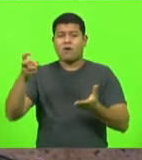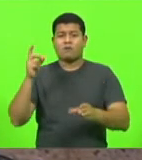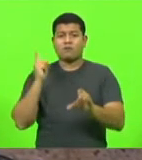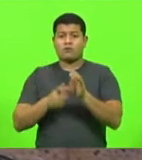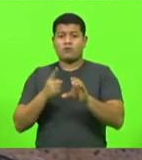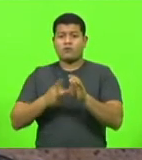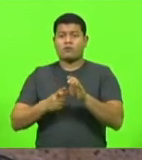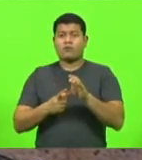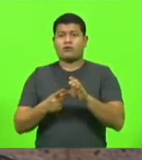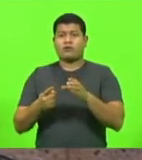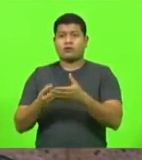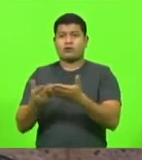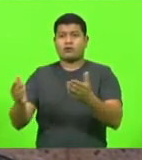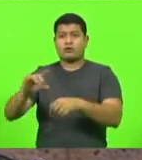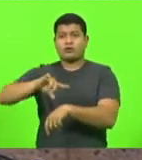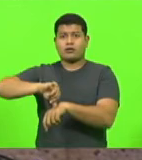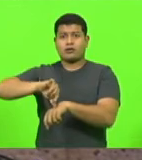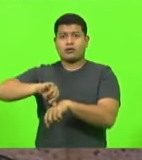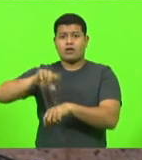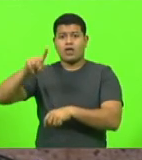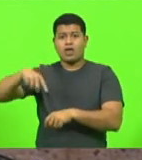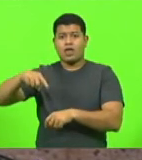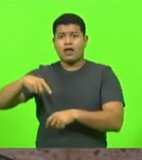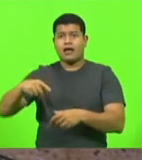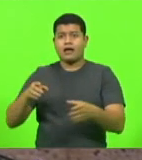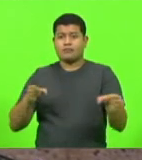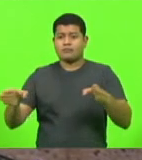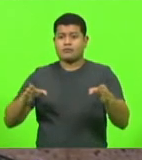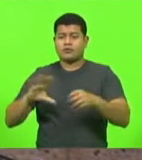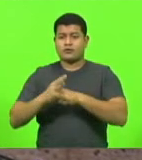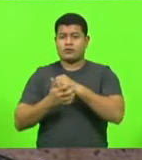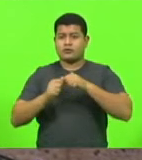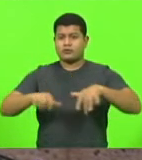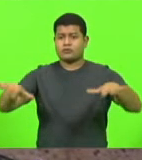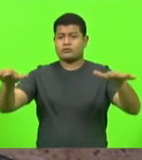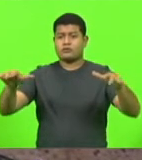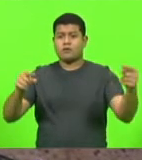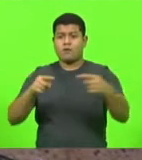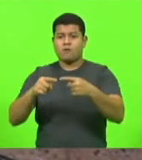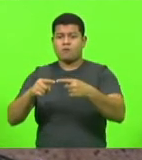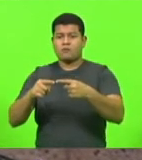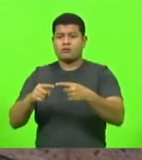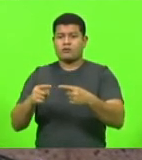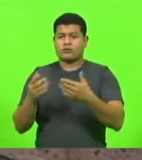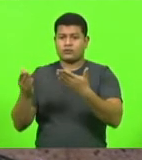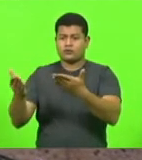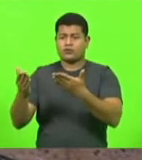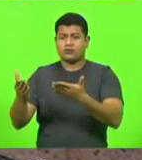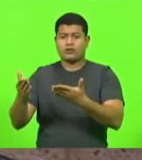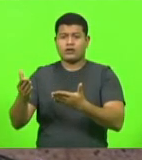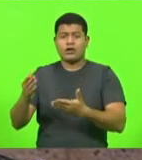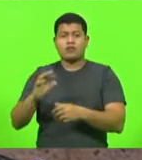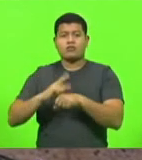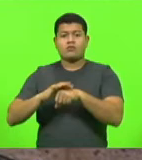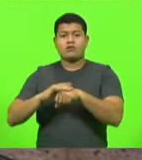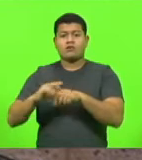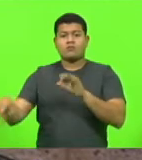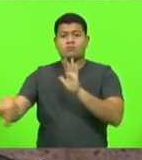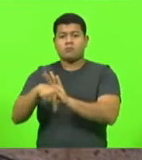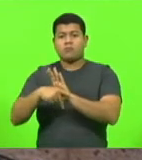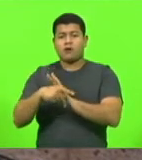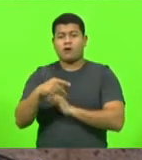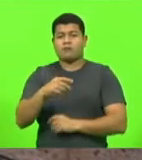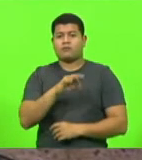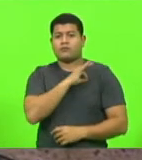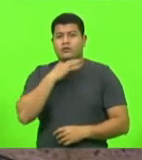países capitalistas é essa pandemia, tá? Esse vírus chinês, tá? Que foi introduzido em todo o mundo